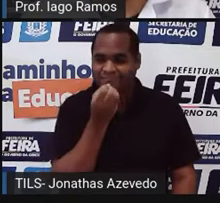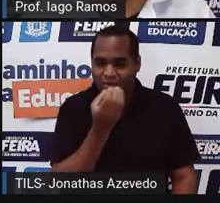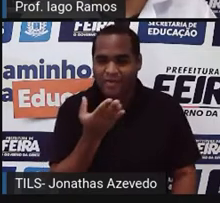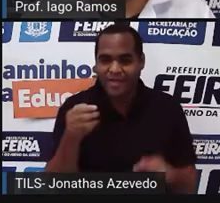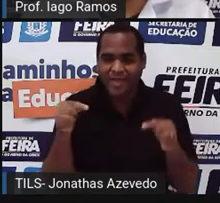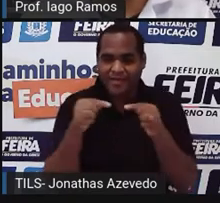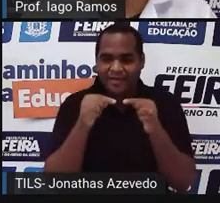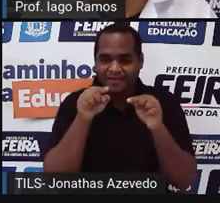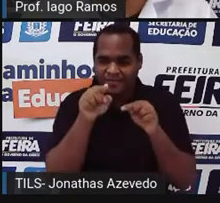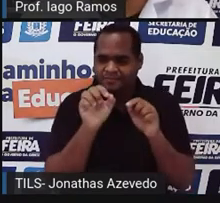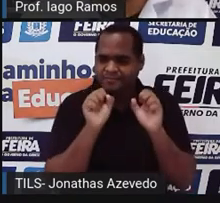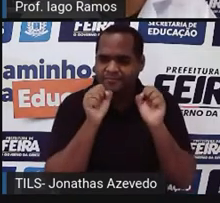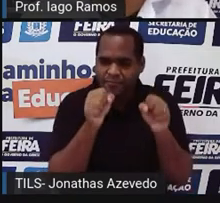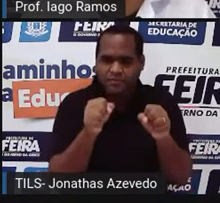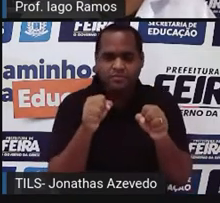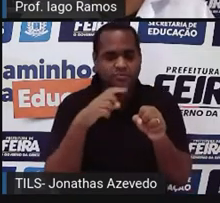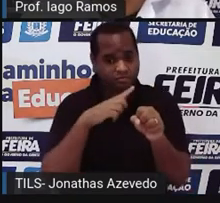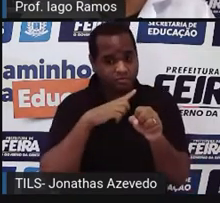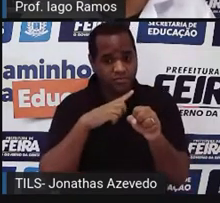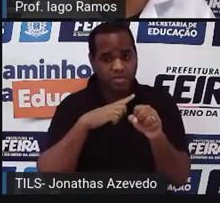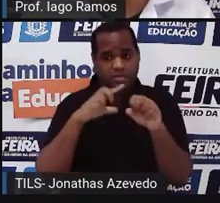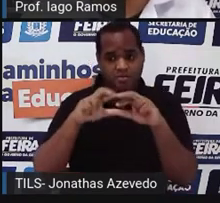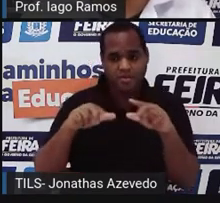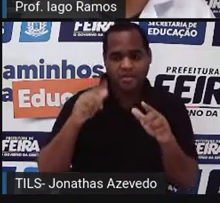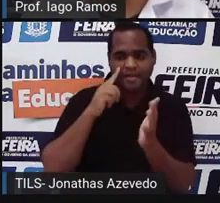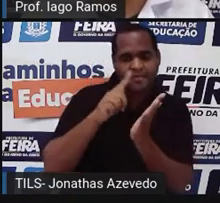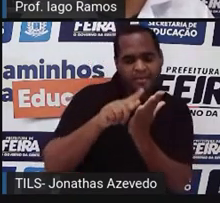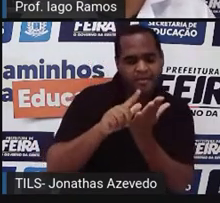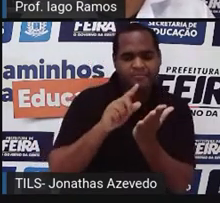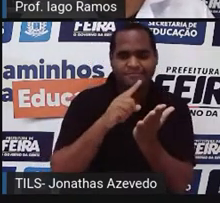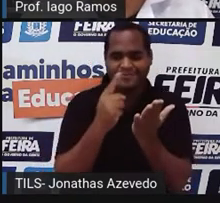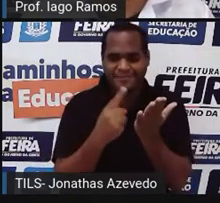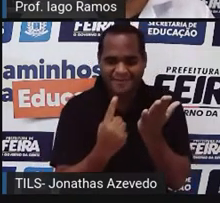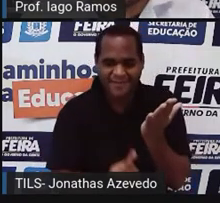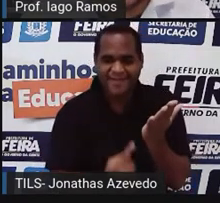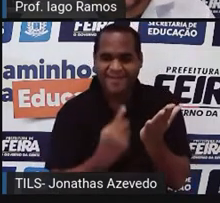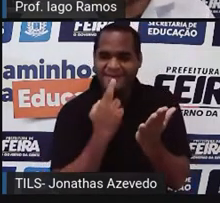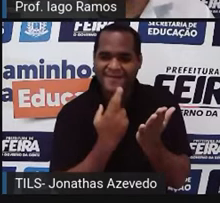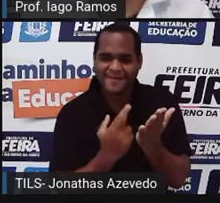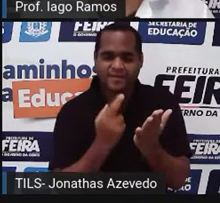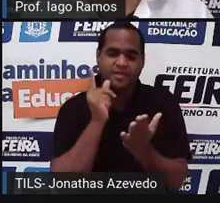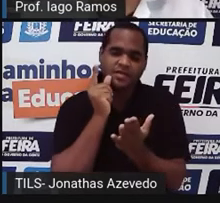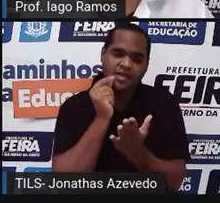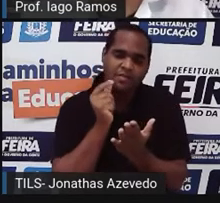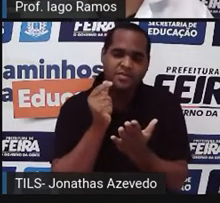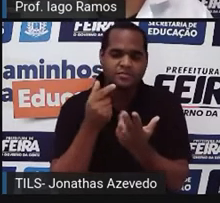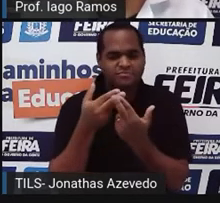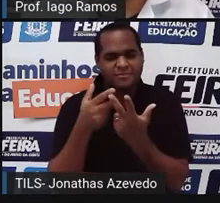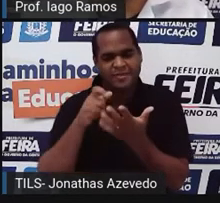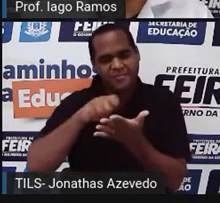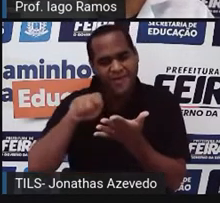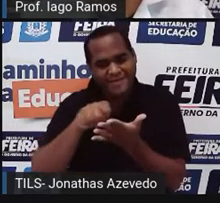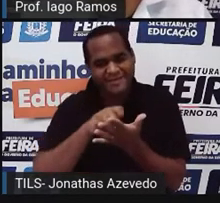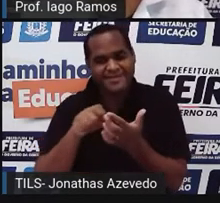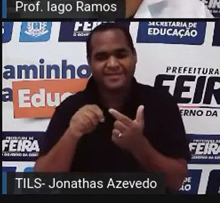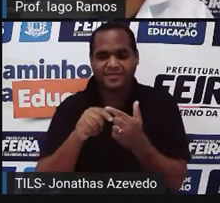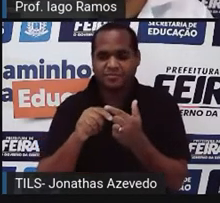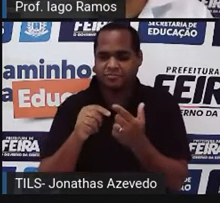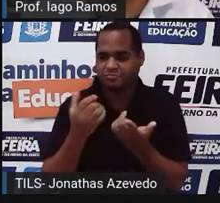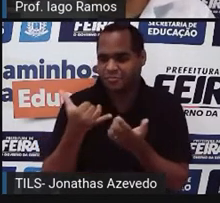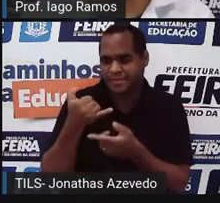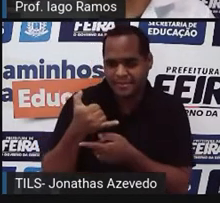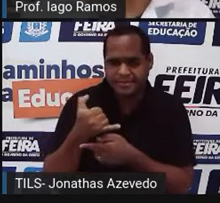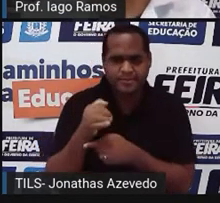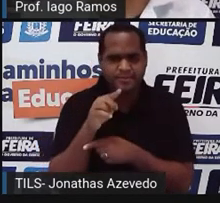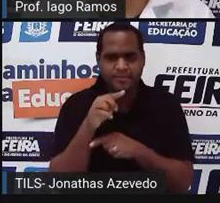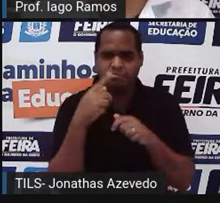para esse momento é que você tenha um caderno, uma folha de papel, lápis, borracha ou caneta, como você